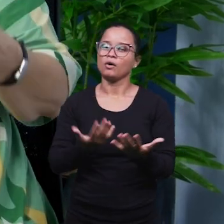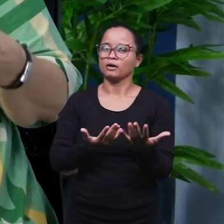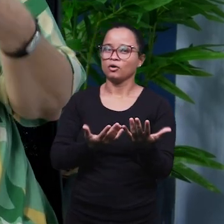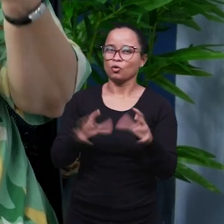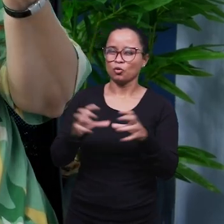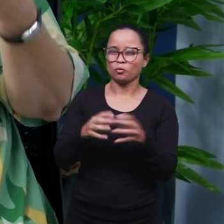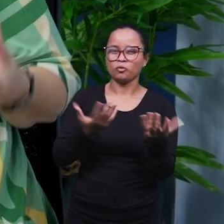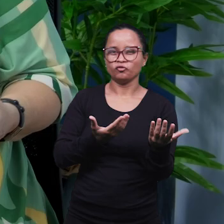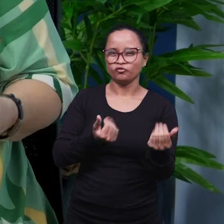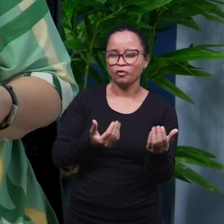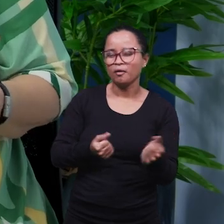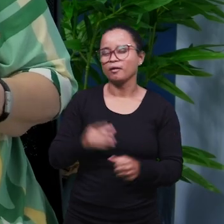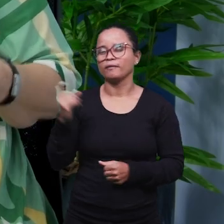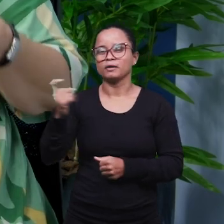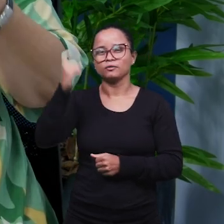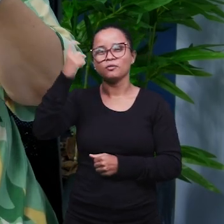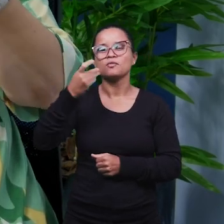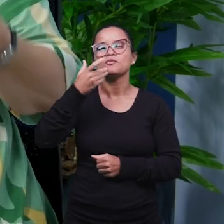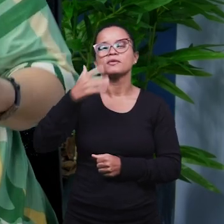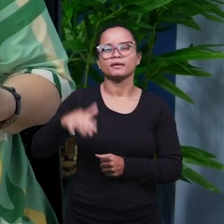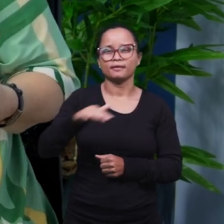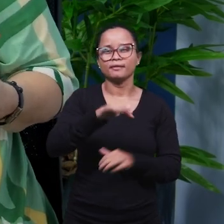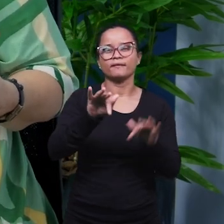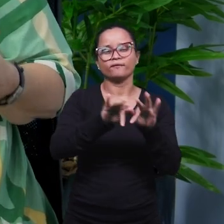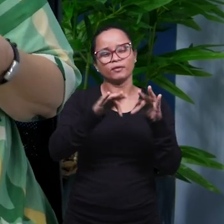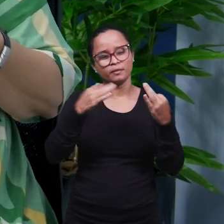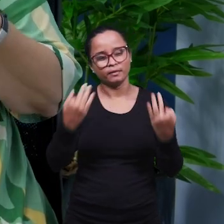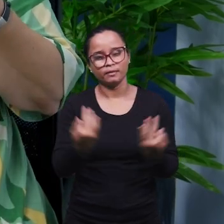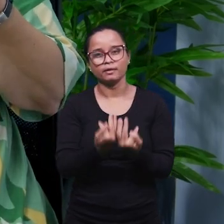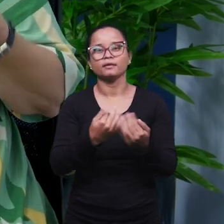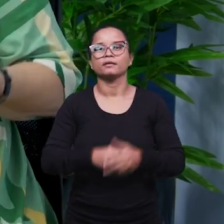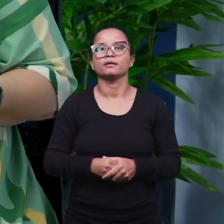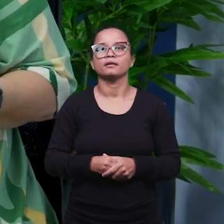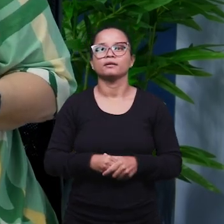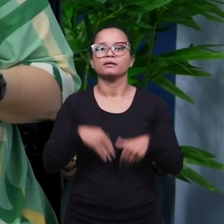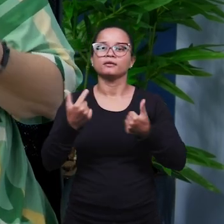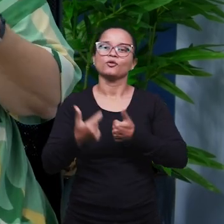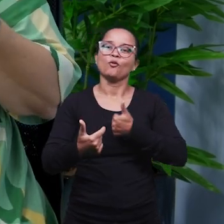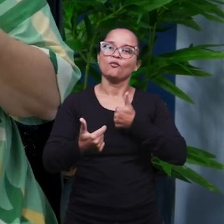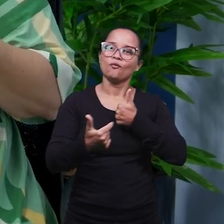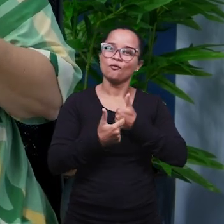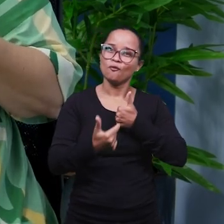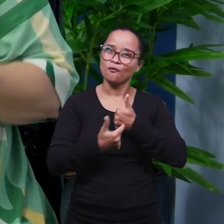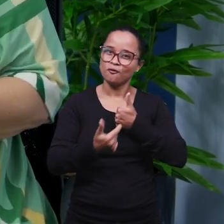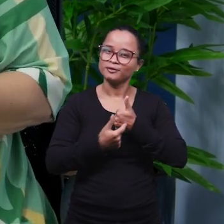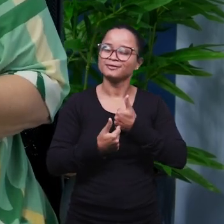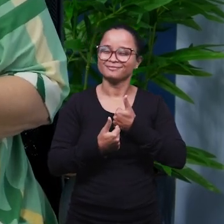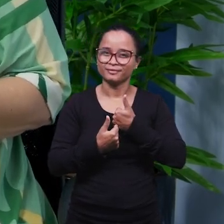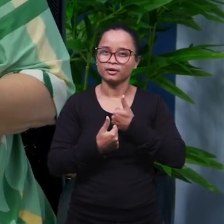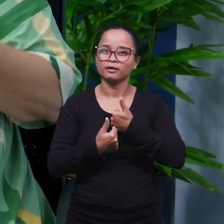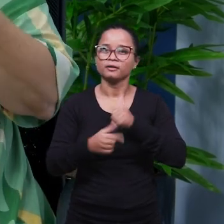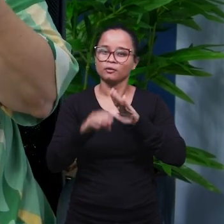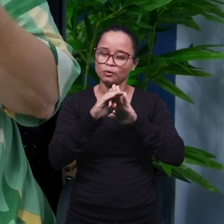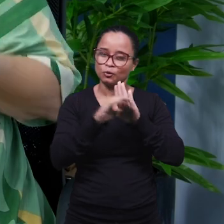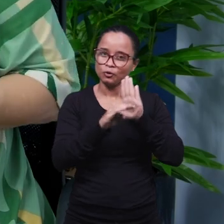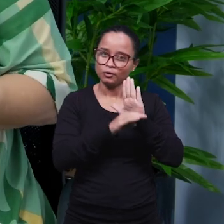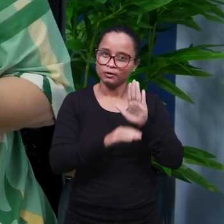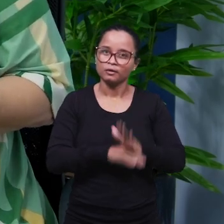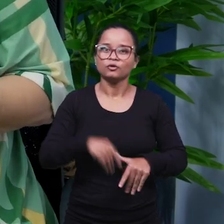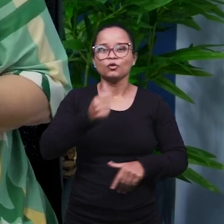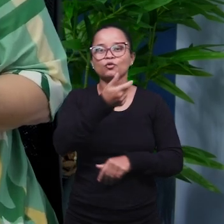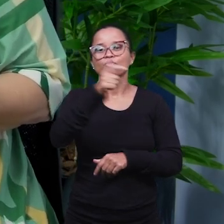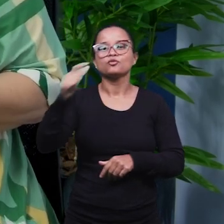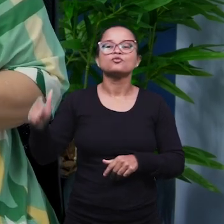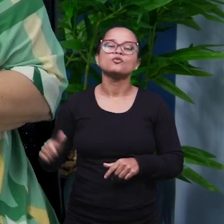jovens, adultos, crianças, para as famílias. Então, curtam este programa, os